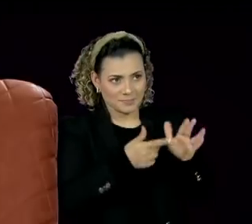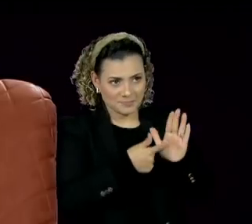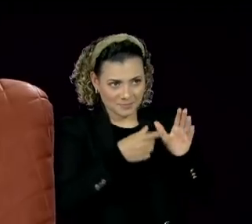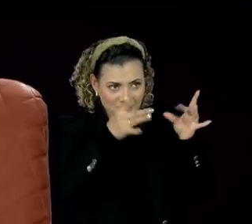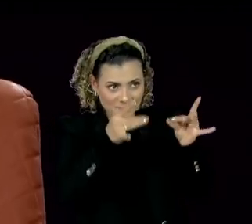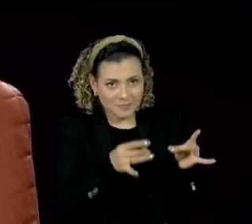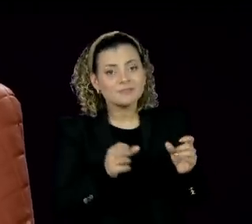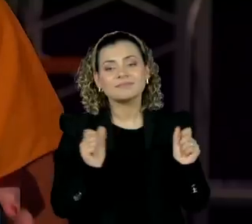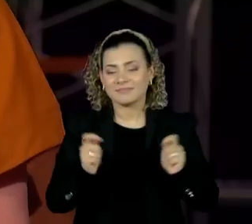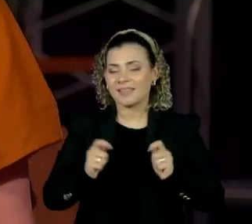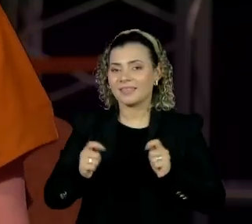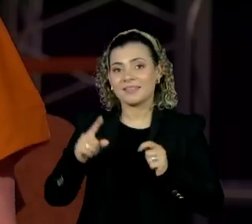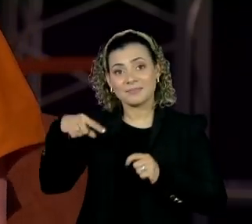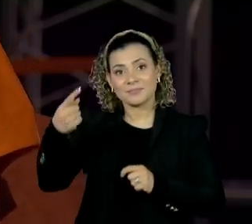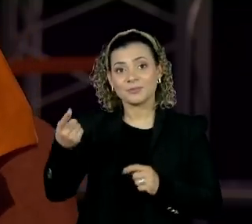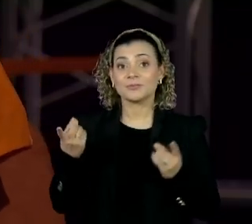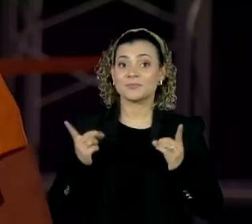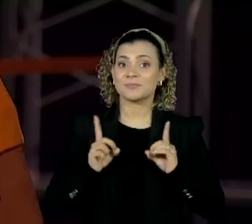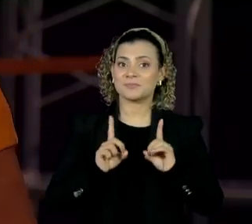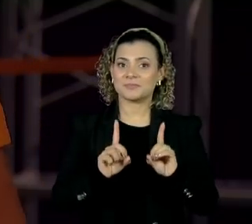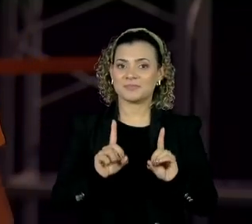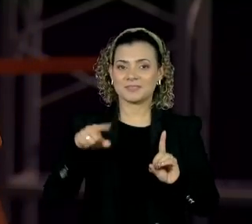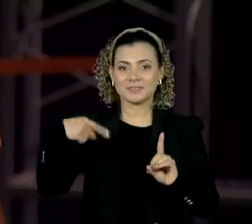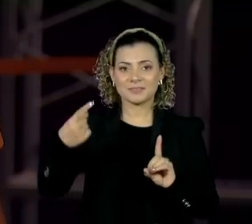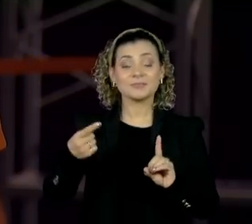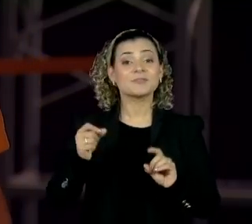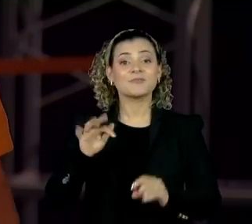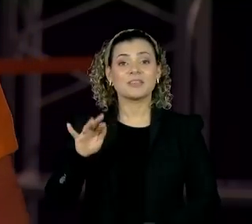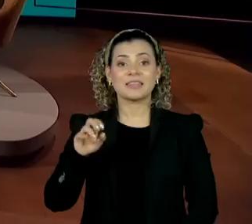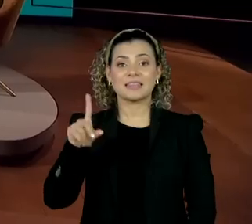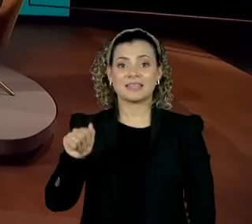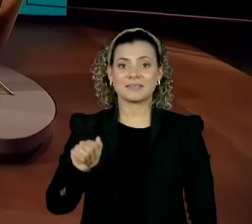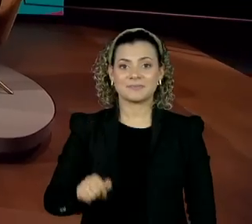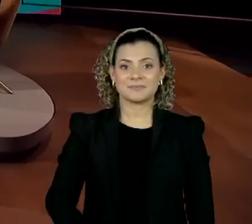ser? Claro. A gente volta já com Fernanda Abreu.